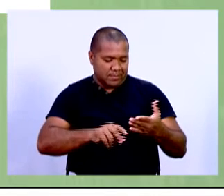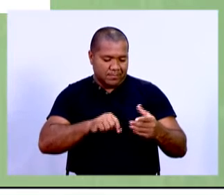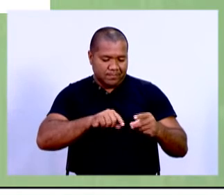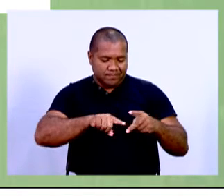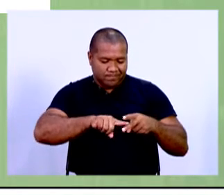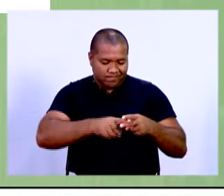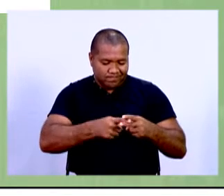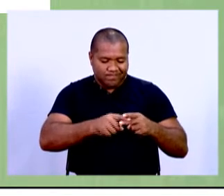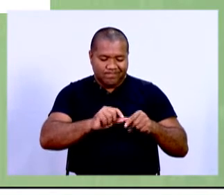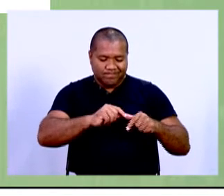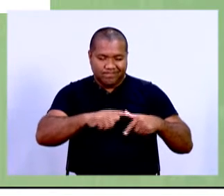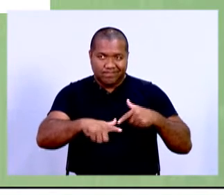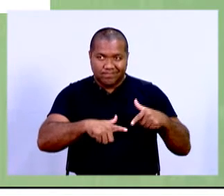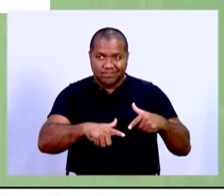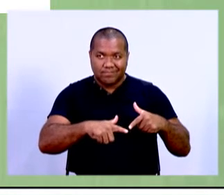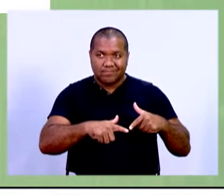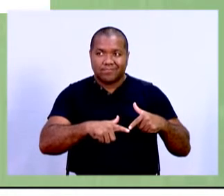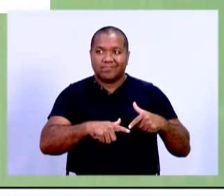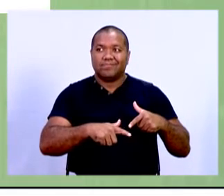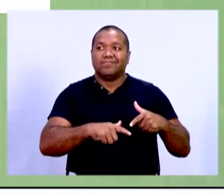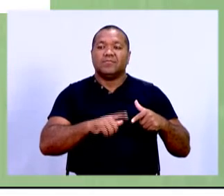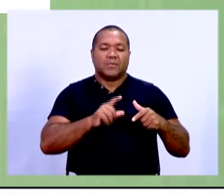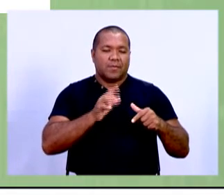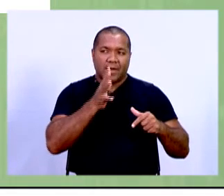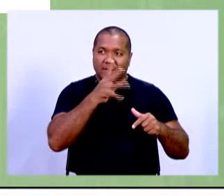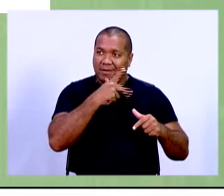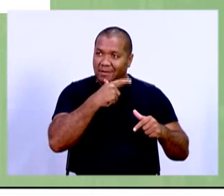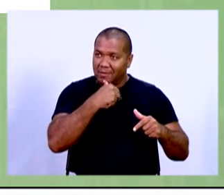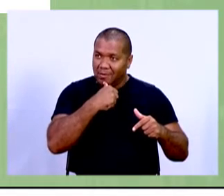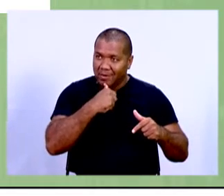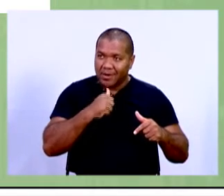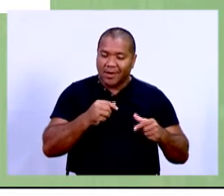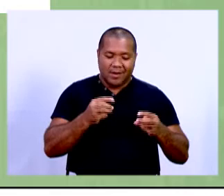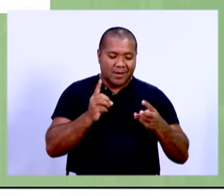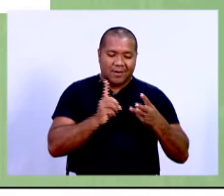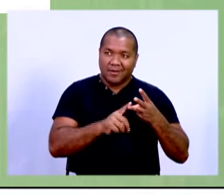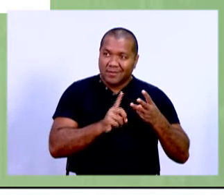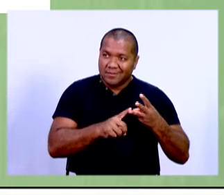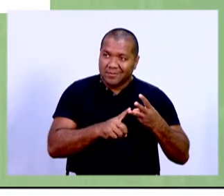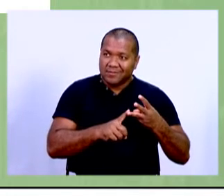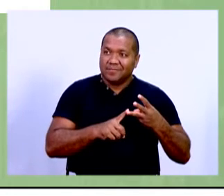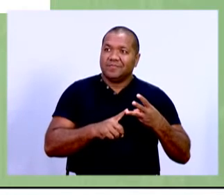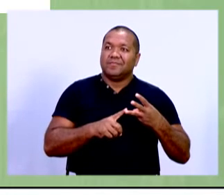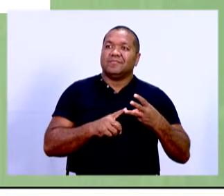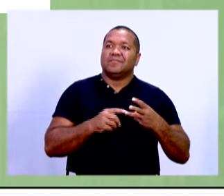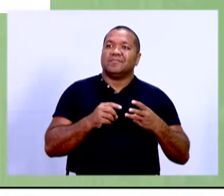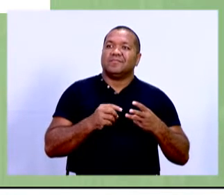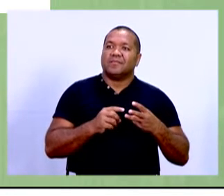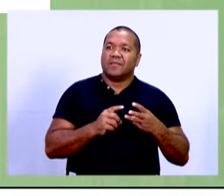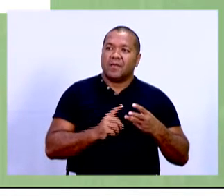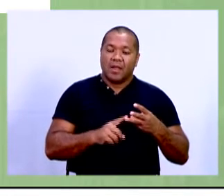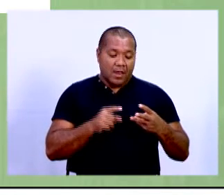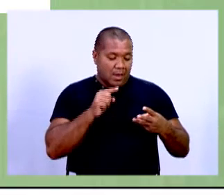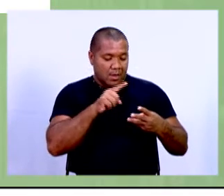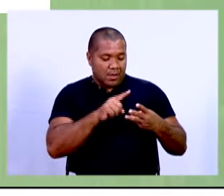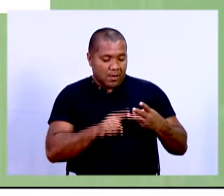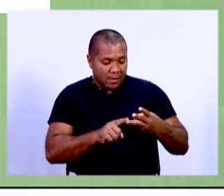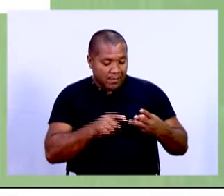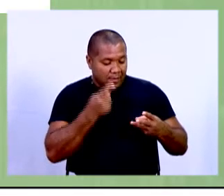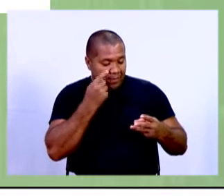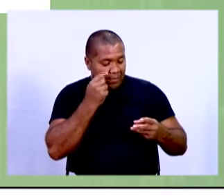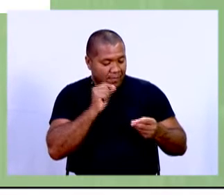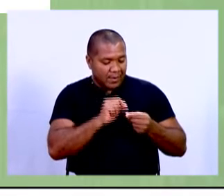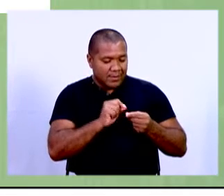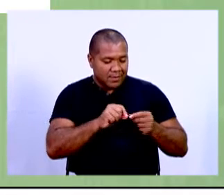realizou. Essa seria a parte mais demorada do nosso processo, né, do nosso projeto. Ele vai fazer, vai